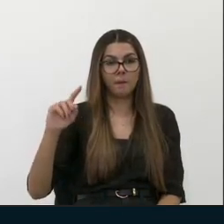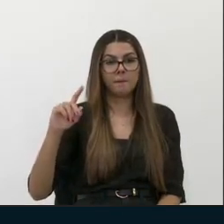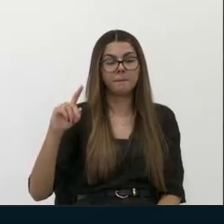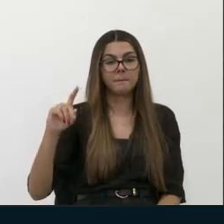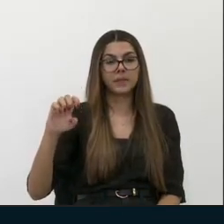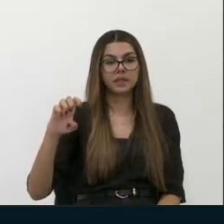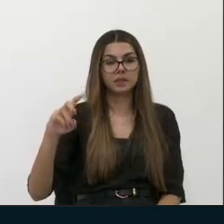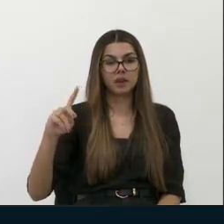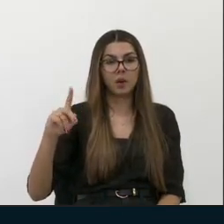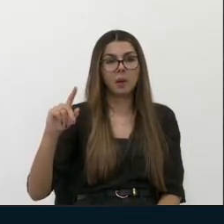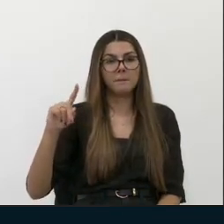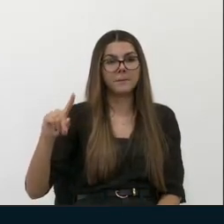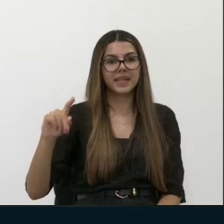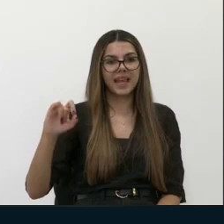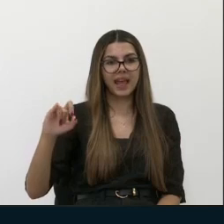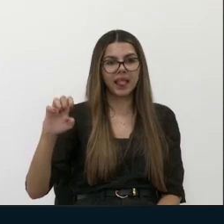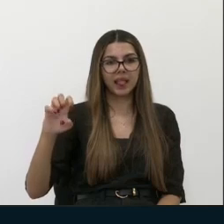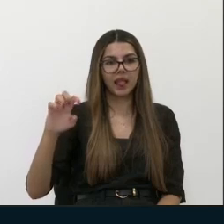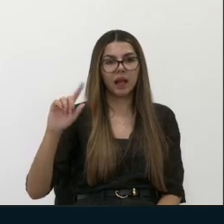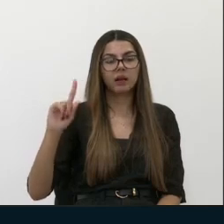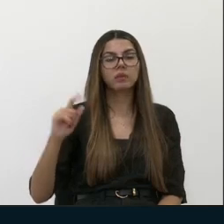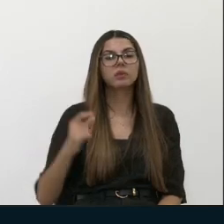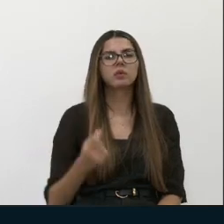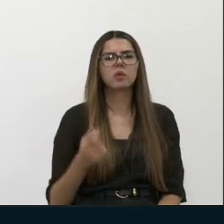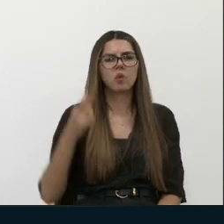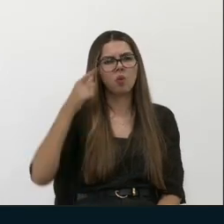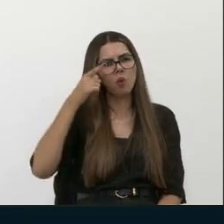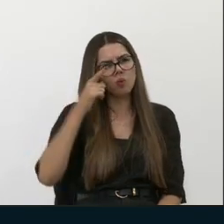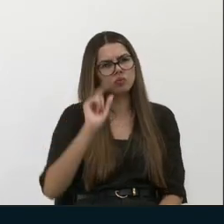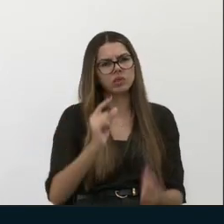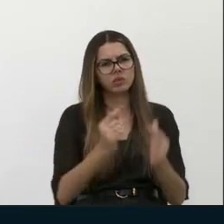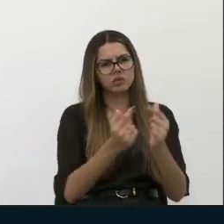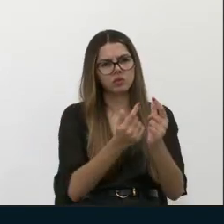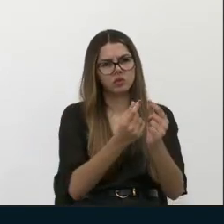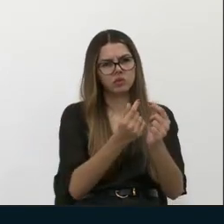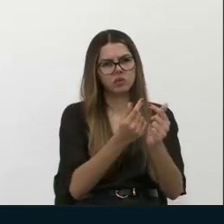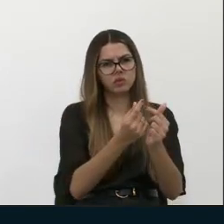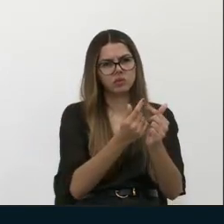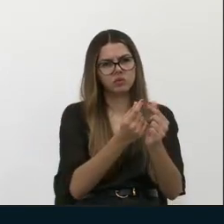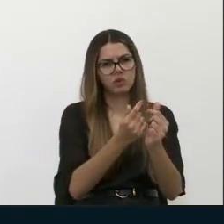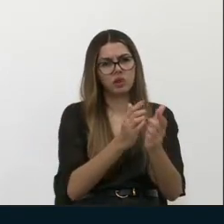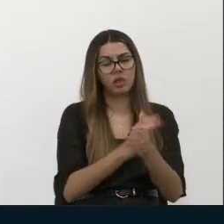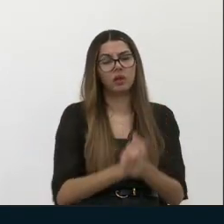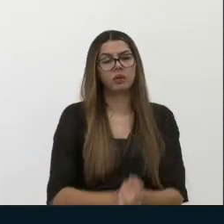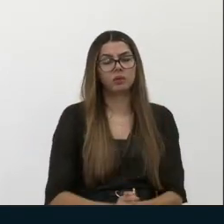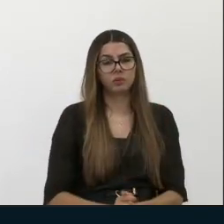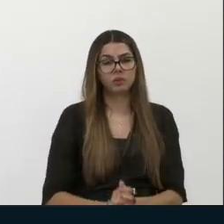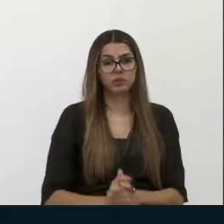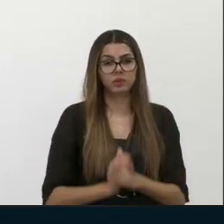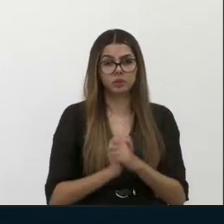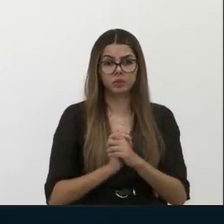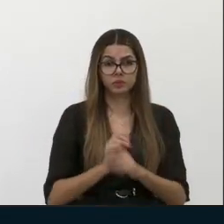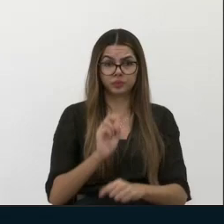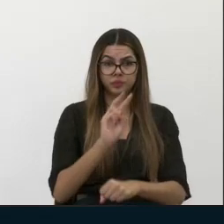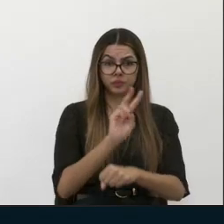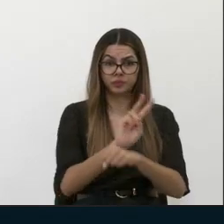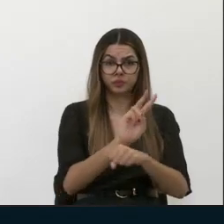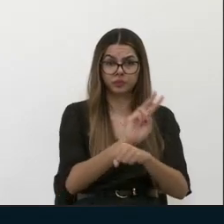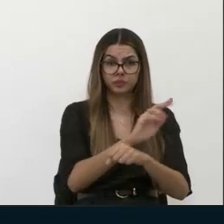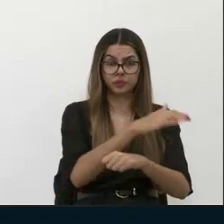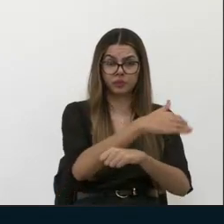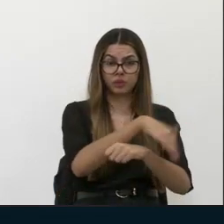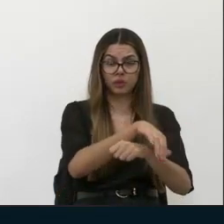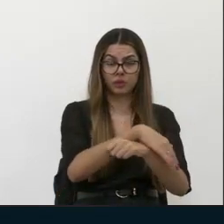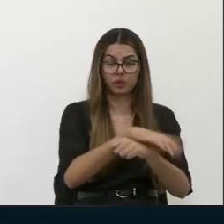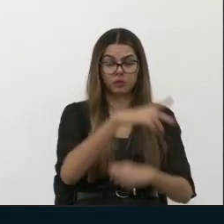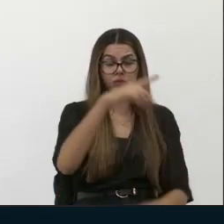federal que consegui verbas para aquele trecho que a gente chama de Jacupêssego. O